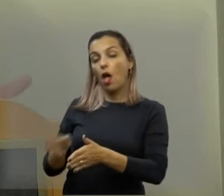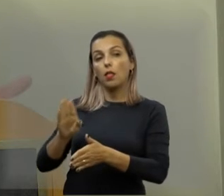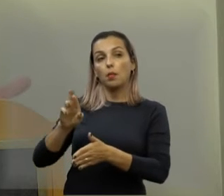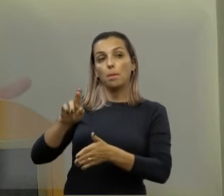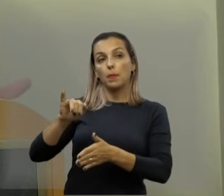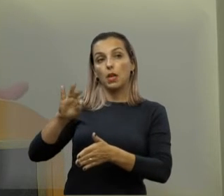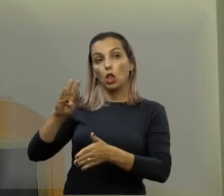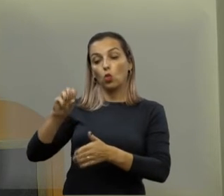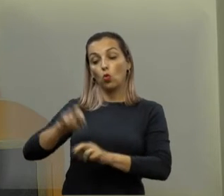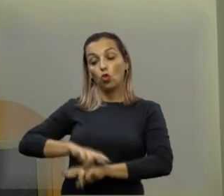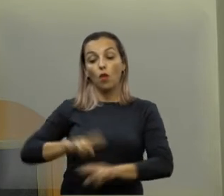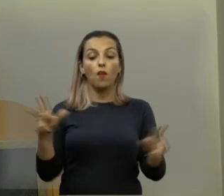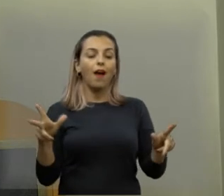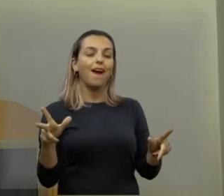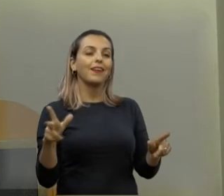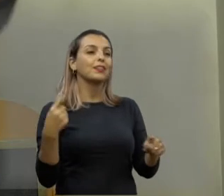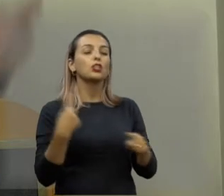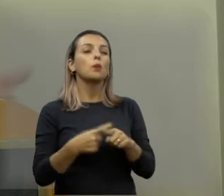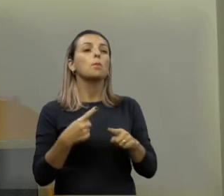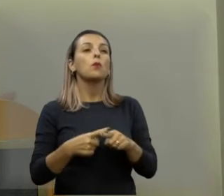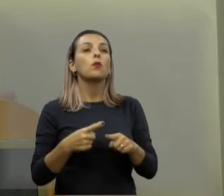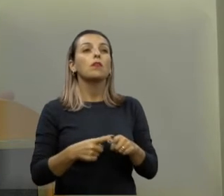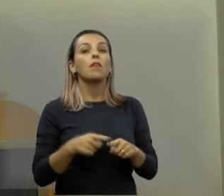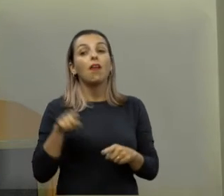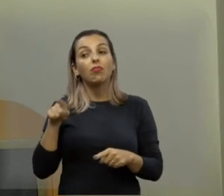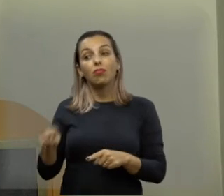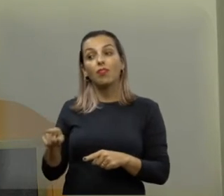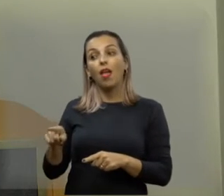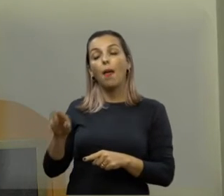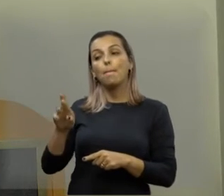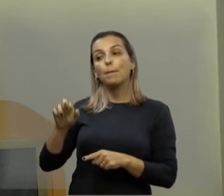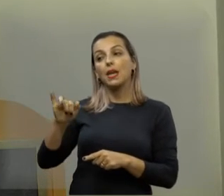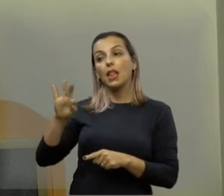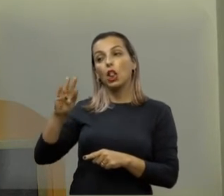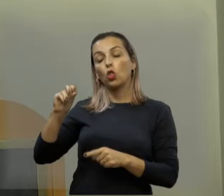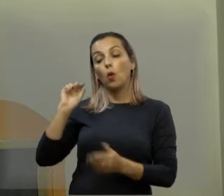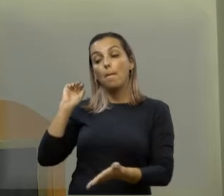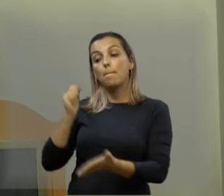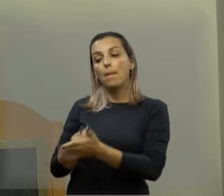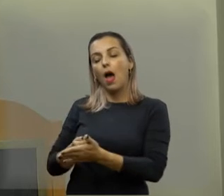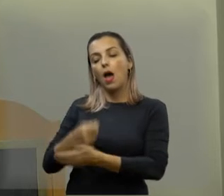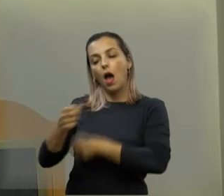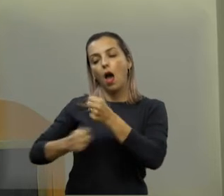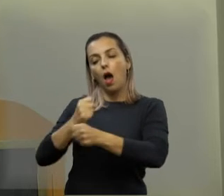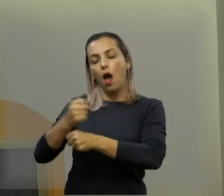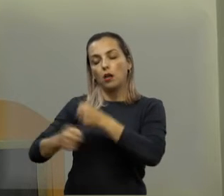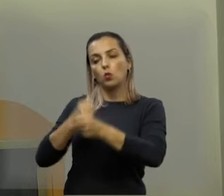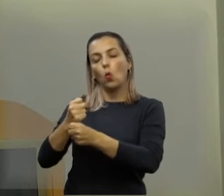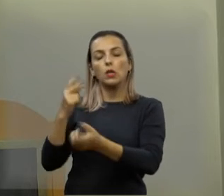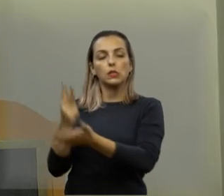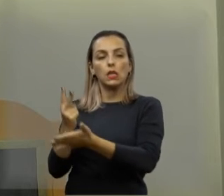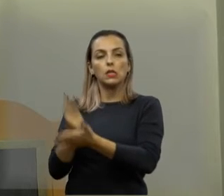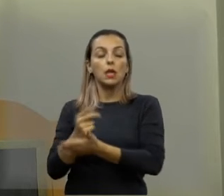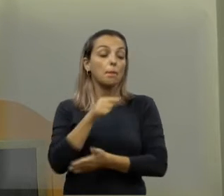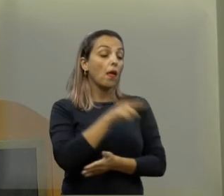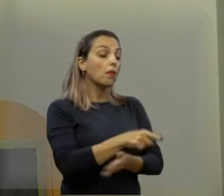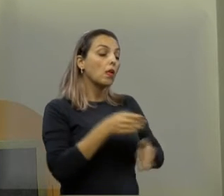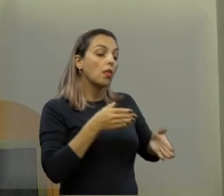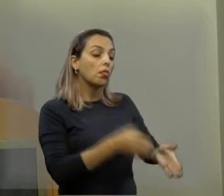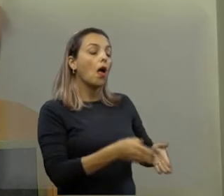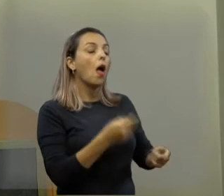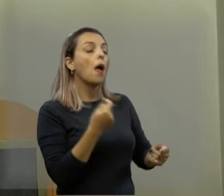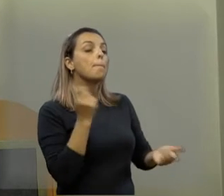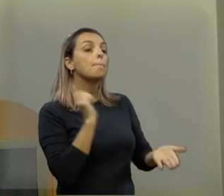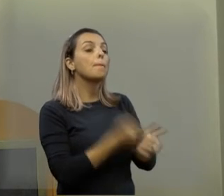enterrados no São Bento Porque quem tem um ente querido enterrado nos Brites paga a taxa anual e por que aqui não São Bento não